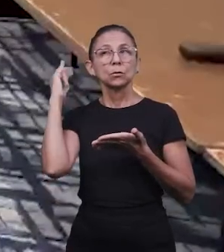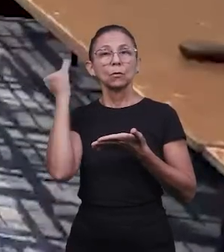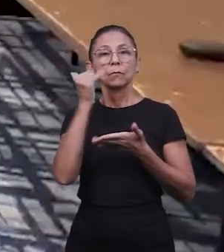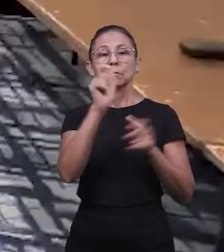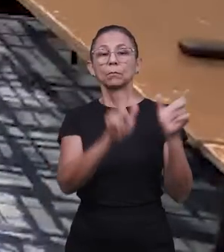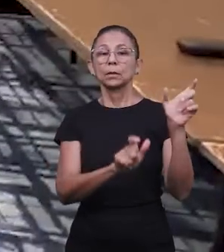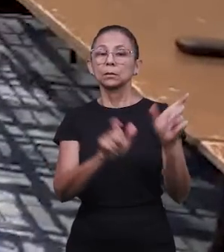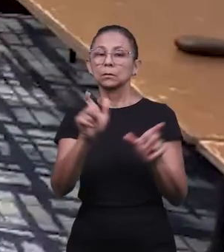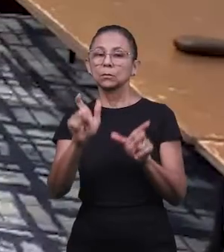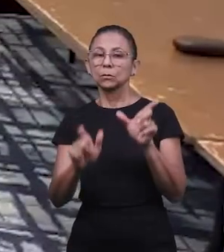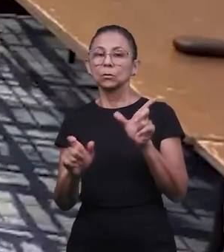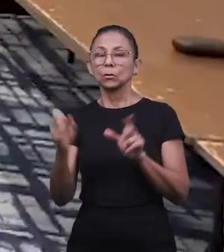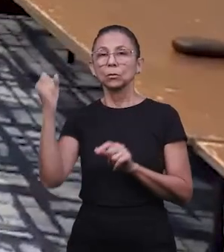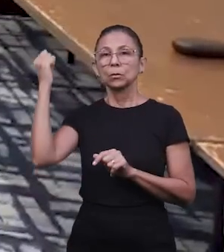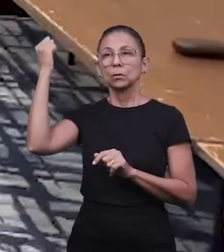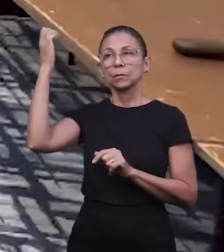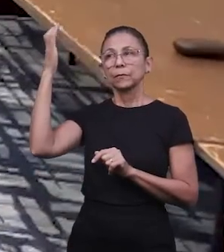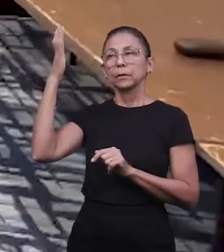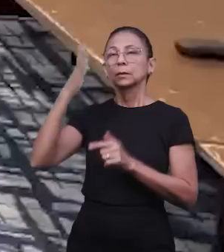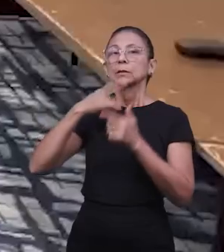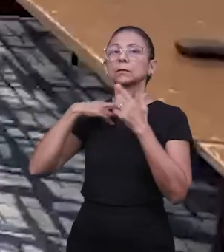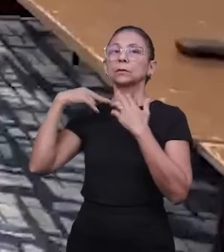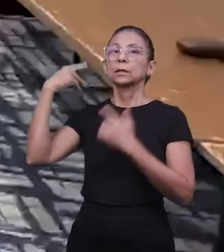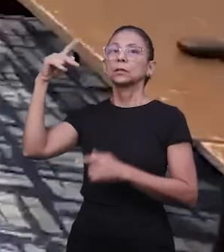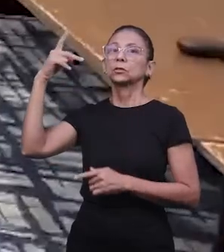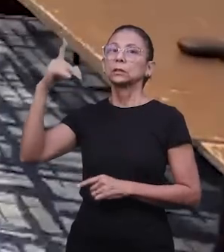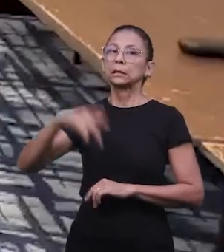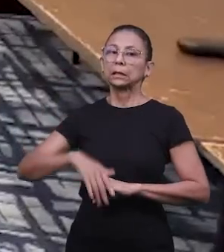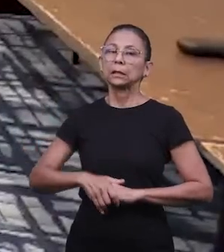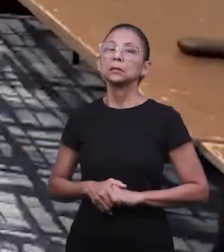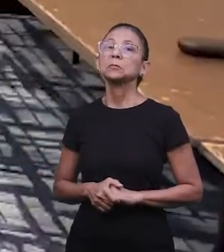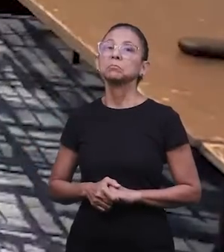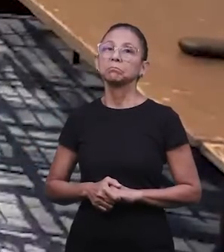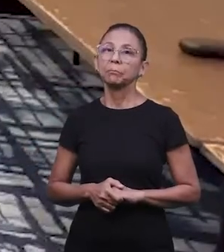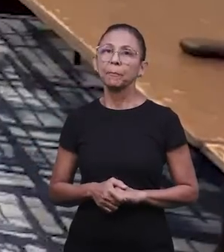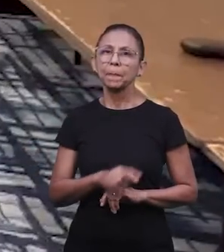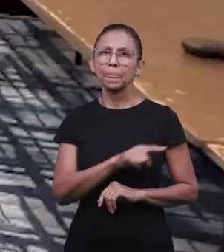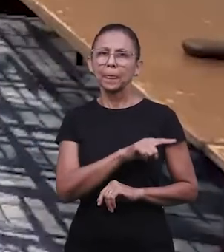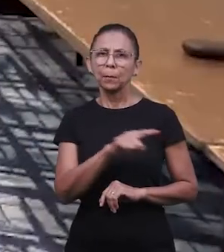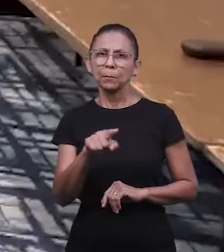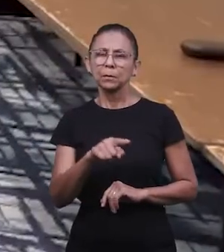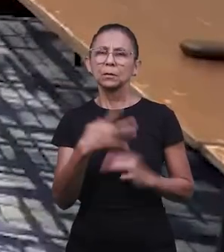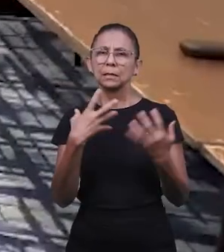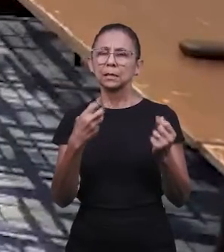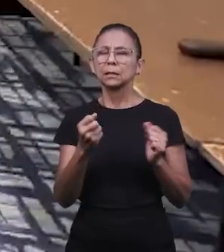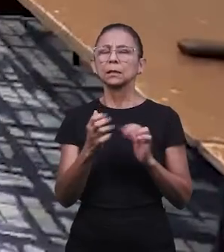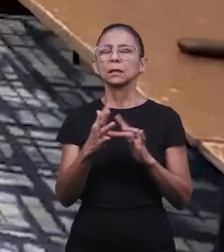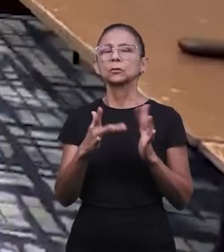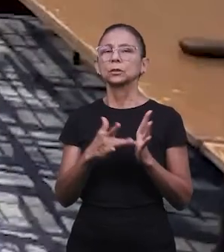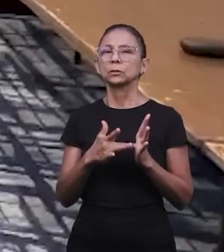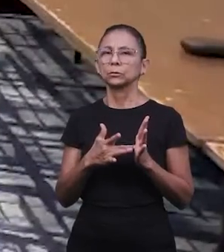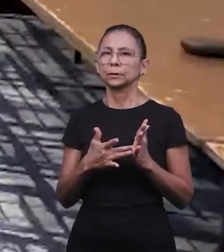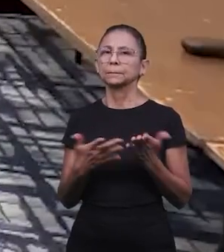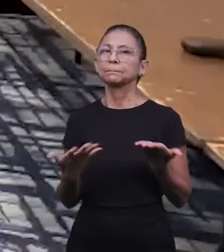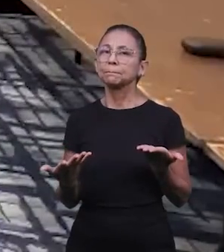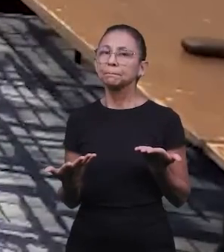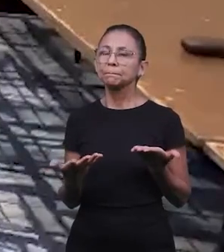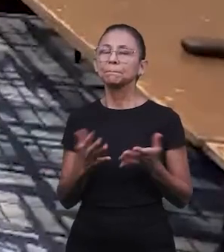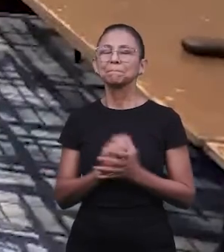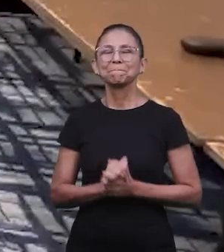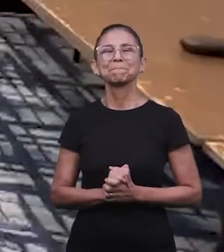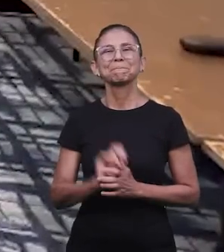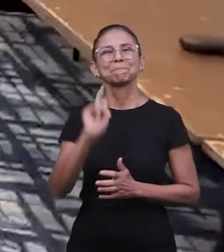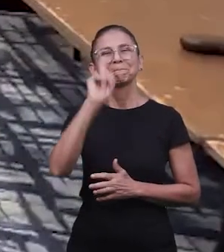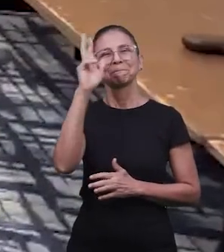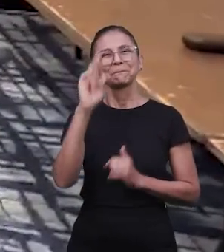Senhor falou com algumas pessoas, revelando a sua vontade, e algumas até mesmo entregaram as suas vidas ao Senhor no culto